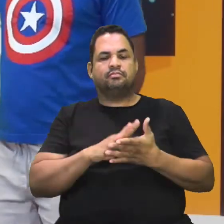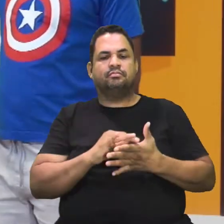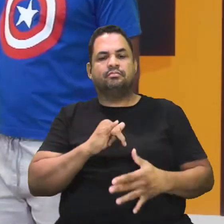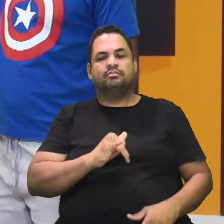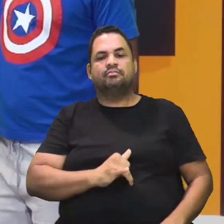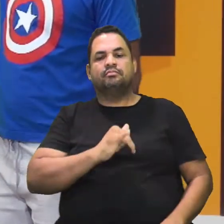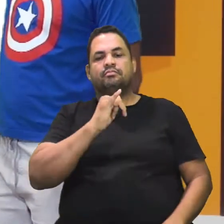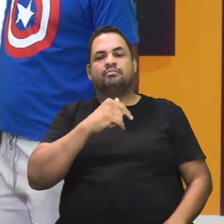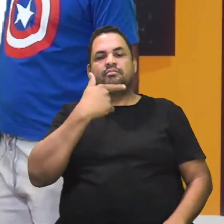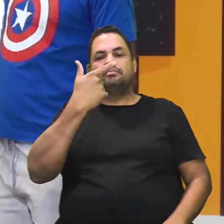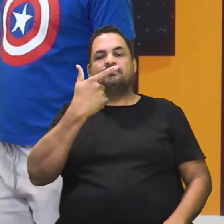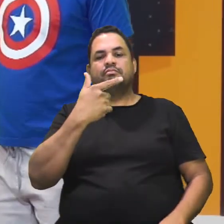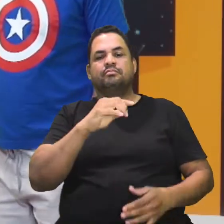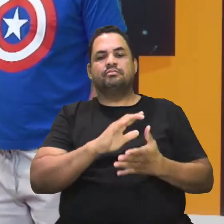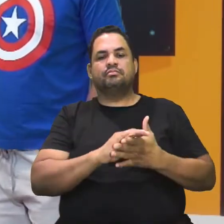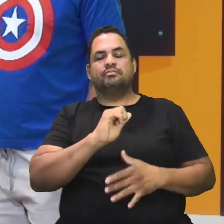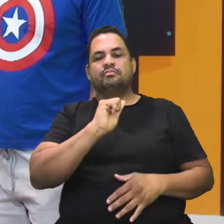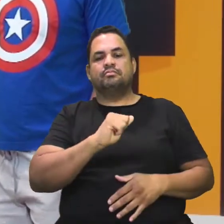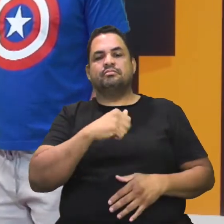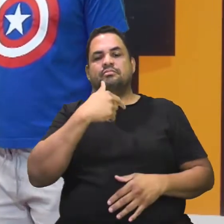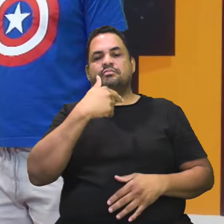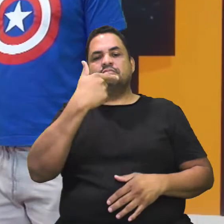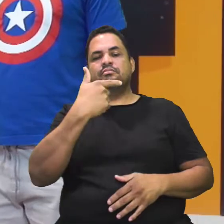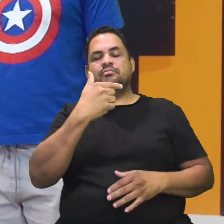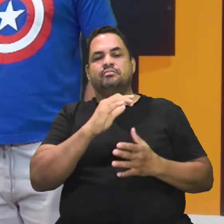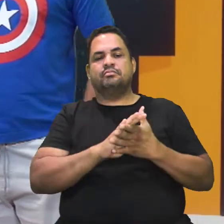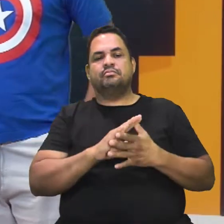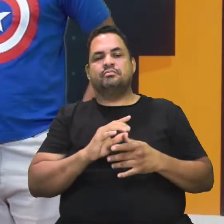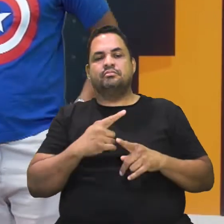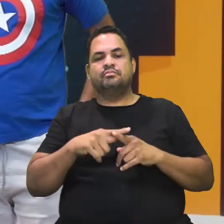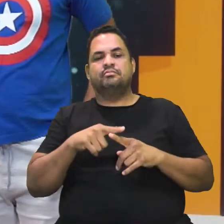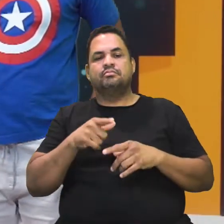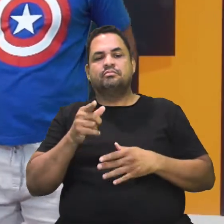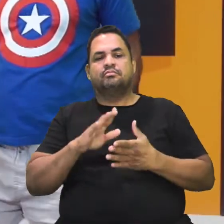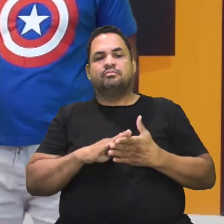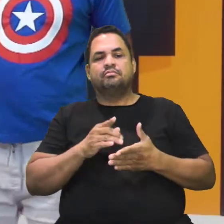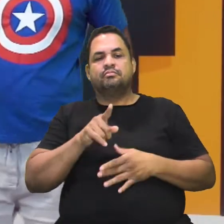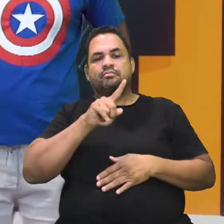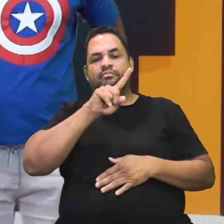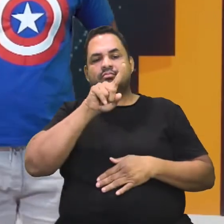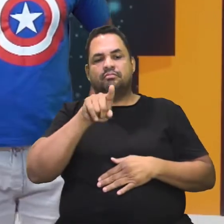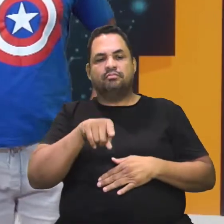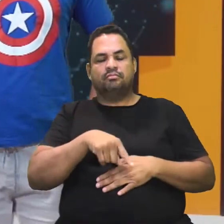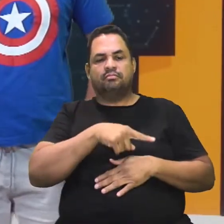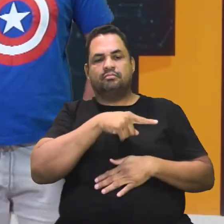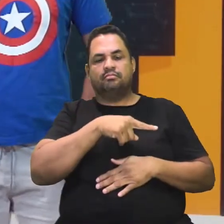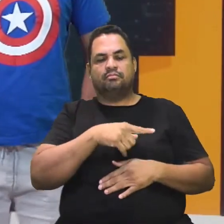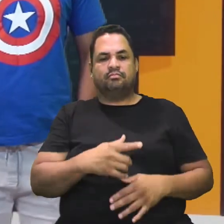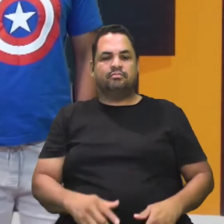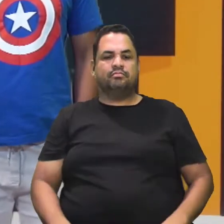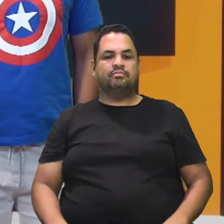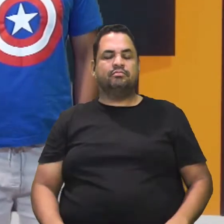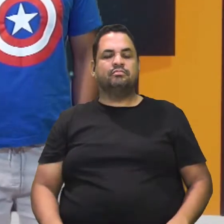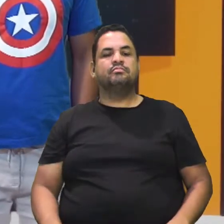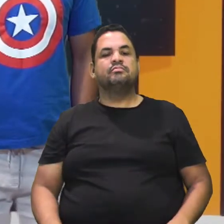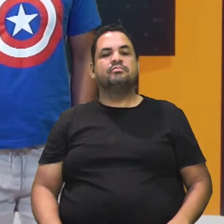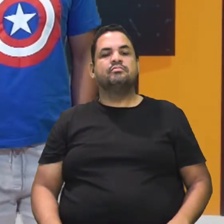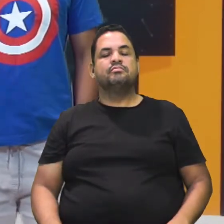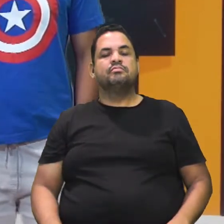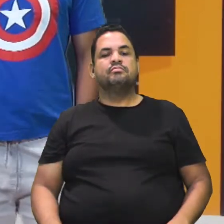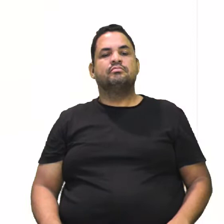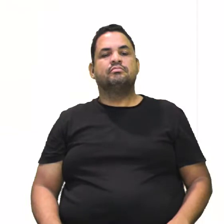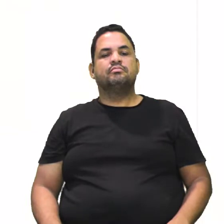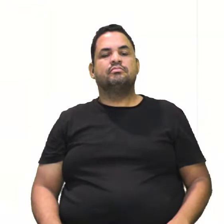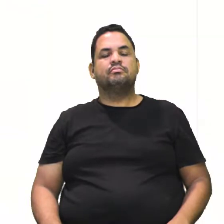ao quadrado sobre o A ao quadrado, porque aí a minha hipérbole vai estar voltada para cima e para baixo. Vamos ver? Olha lá, segundo